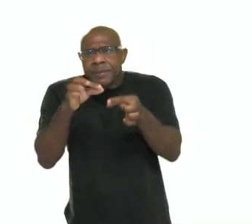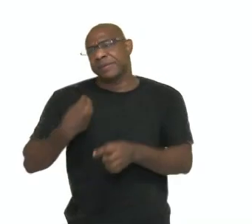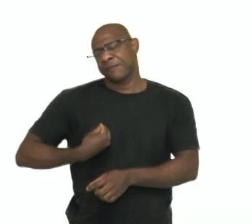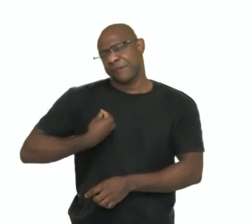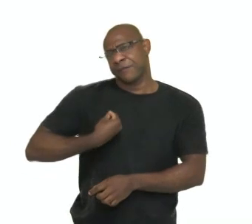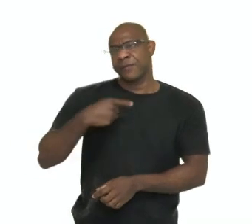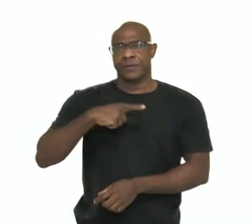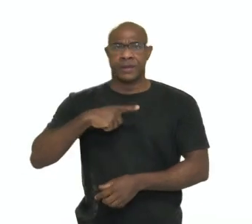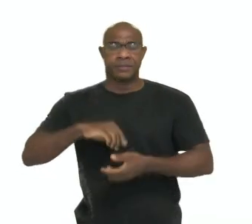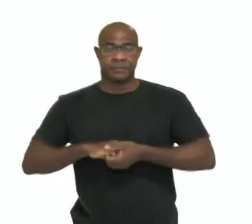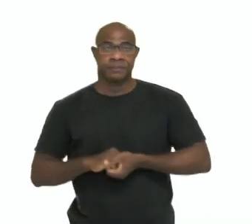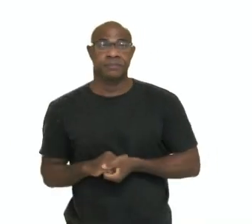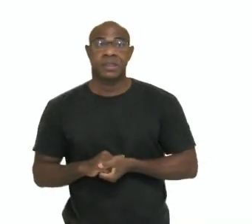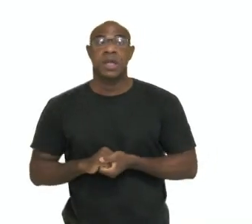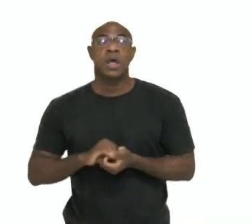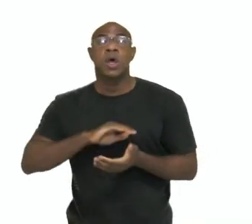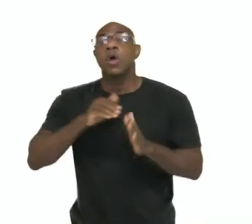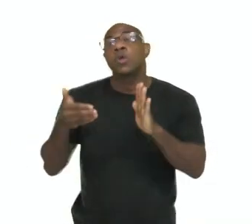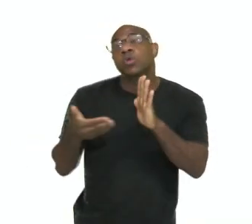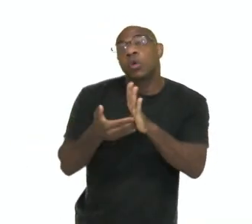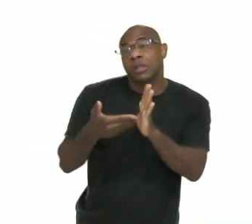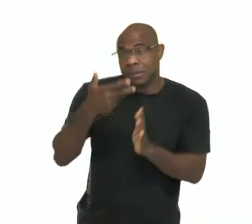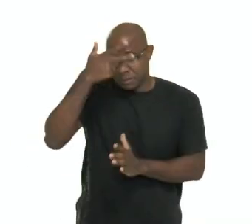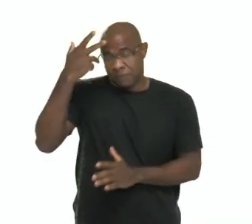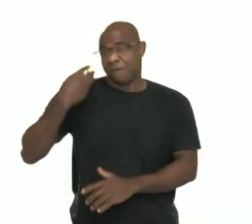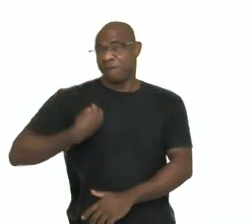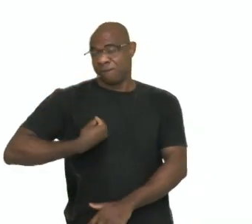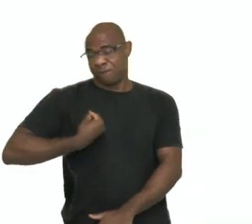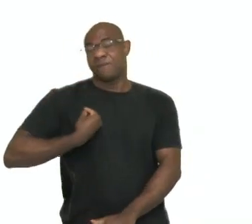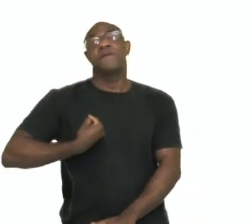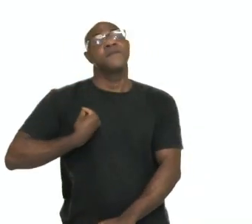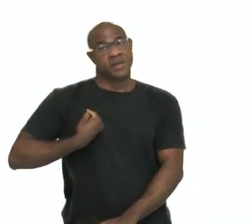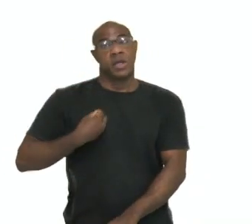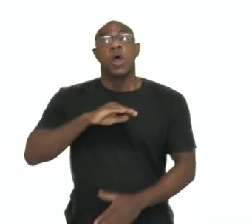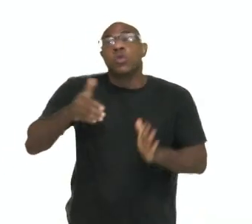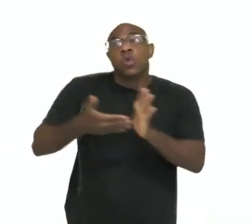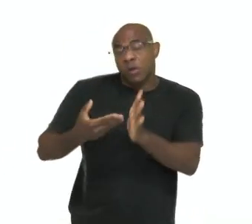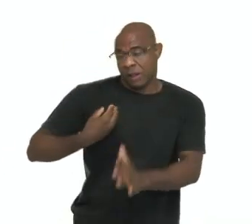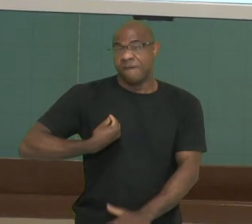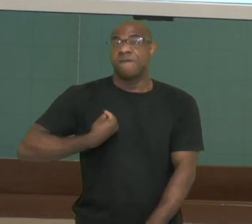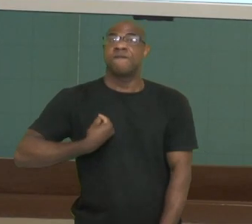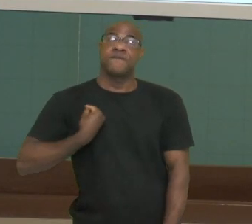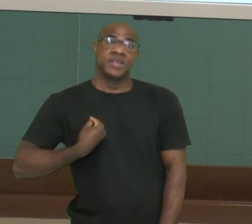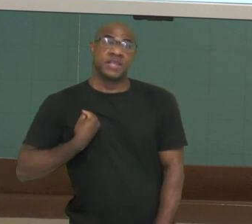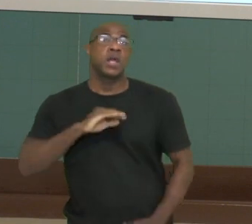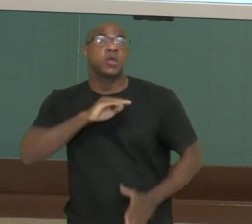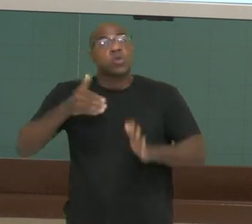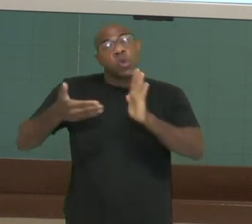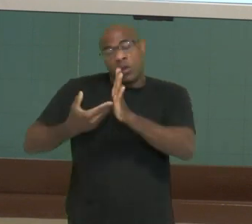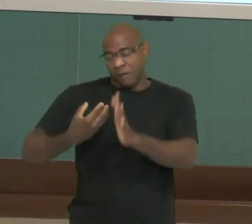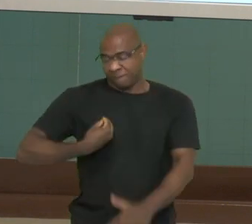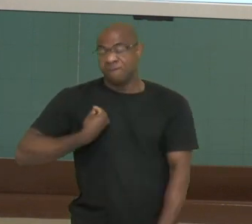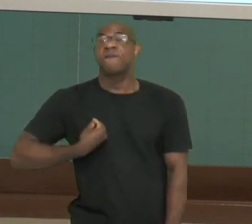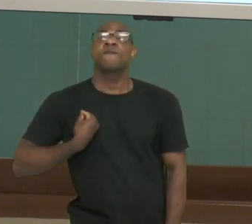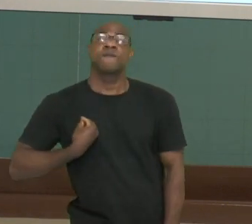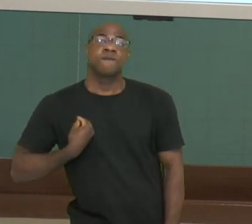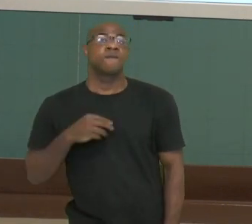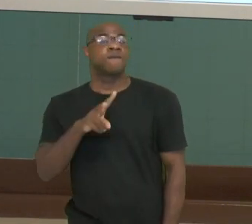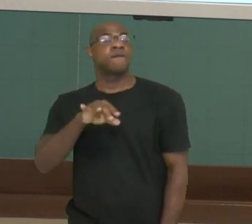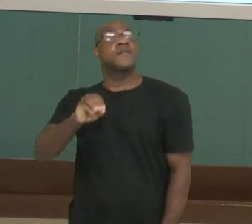vivos. Todos os seres vivos, e guarda essa informação, todos os seres